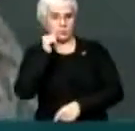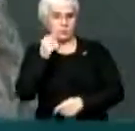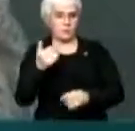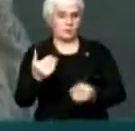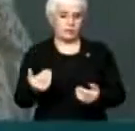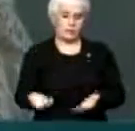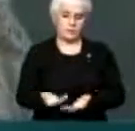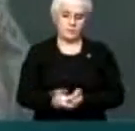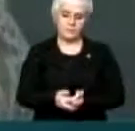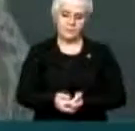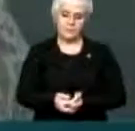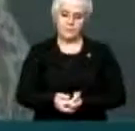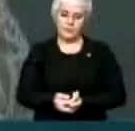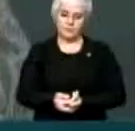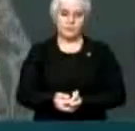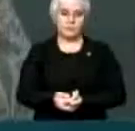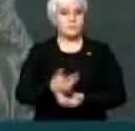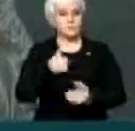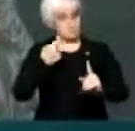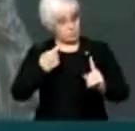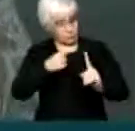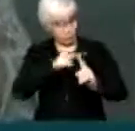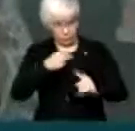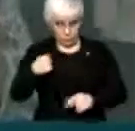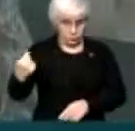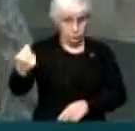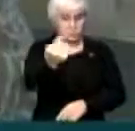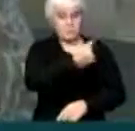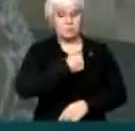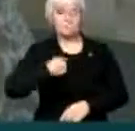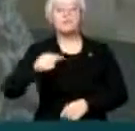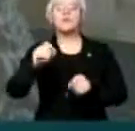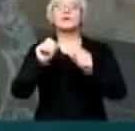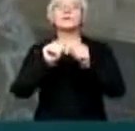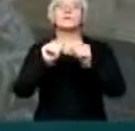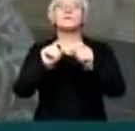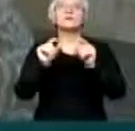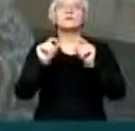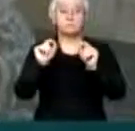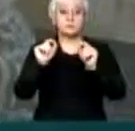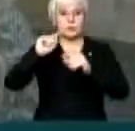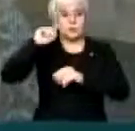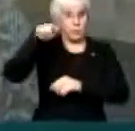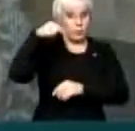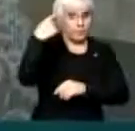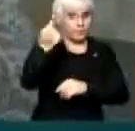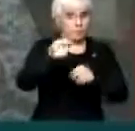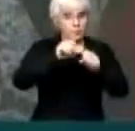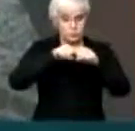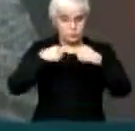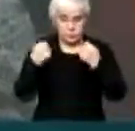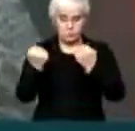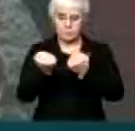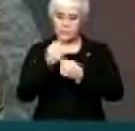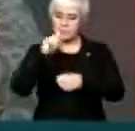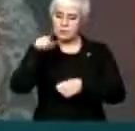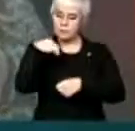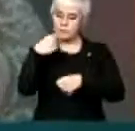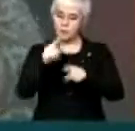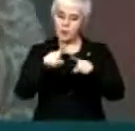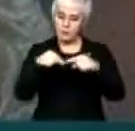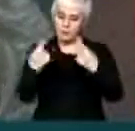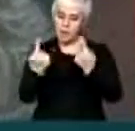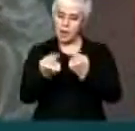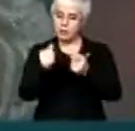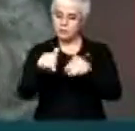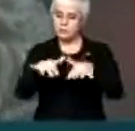afora. Então, eu estou colocando isso como desafio para nós mesmos. O que fazer para, num próximo seminário, a audiência pública que a gente promova aqui, e